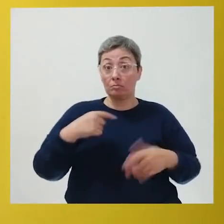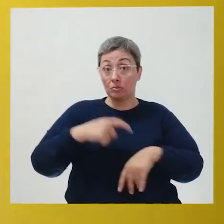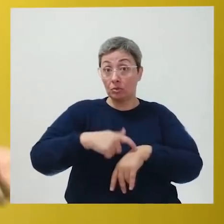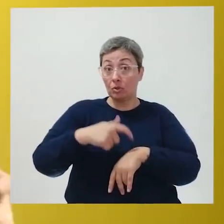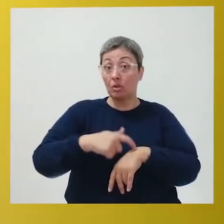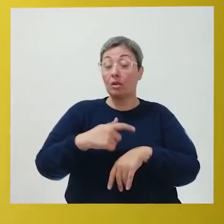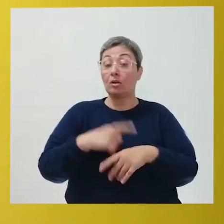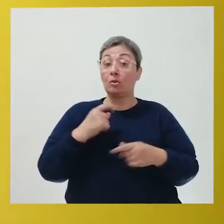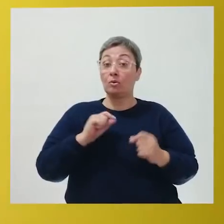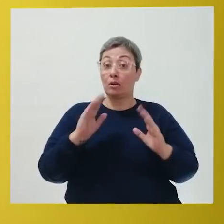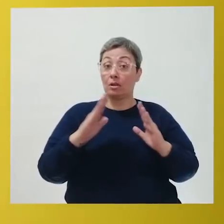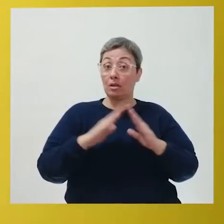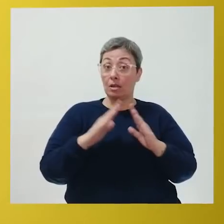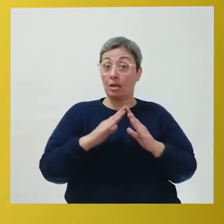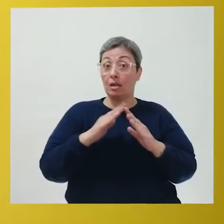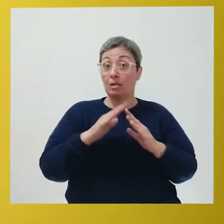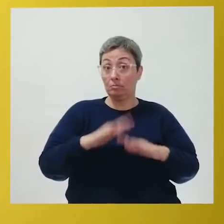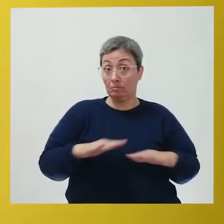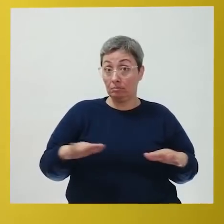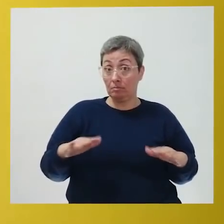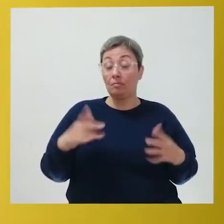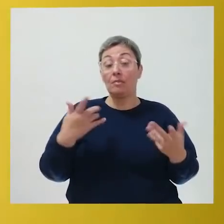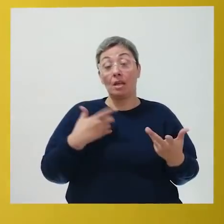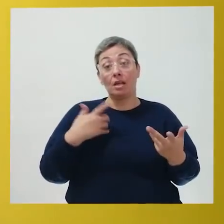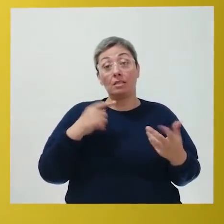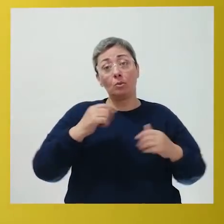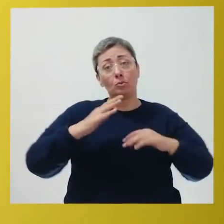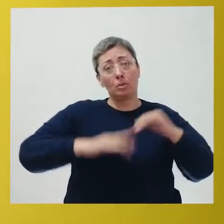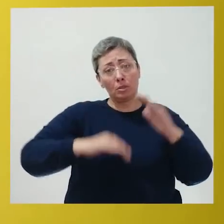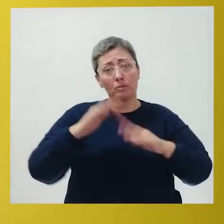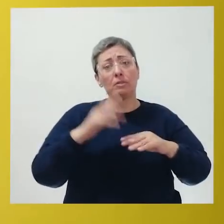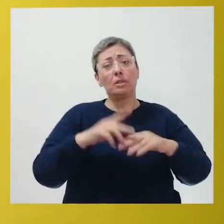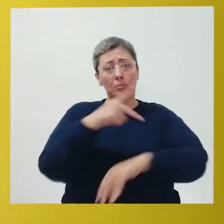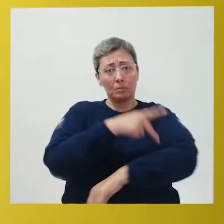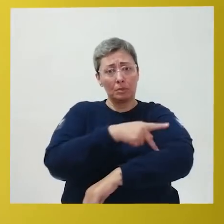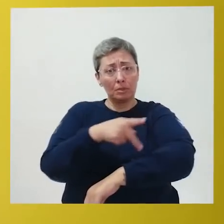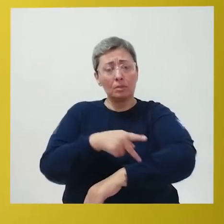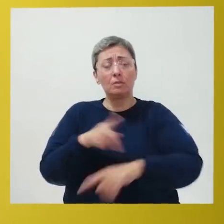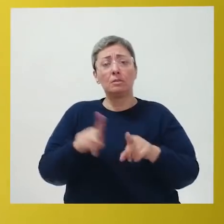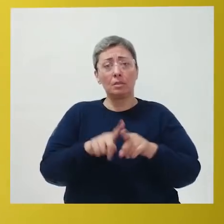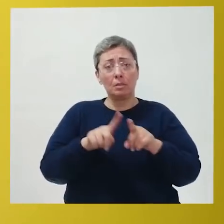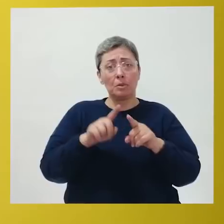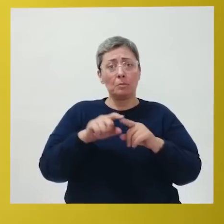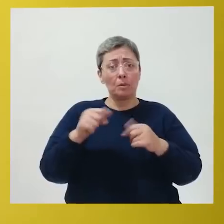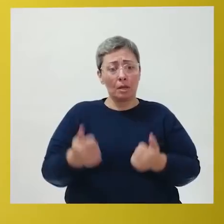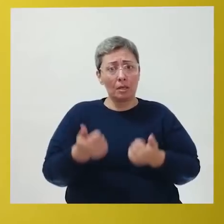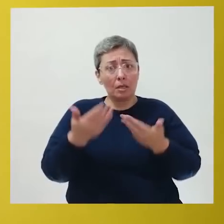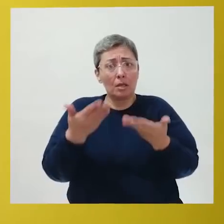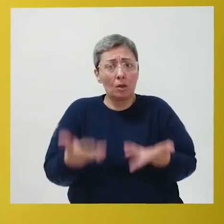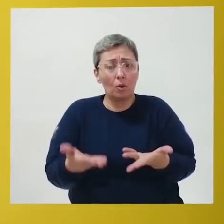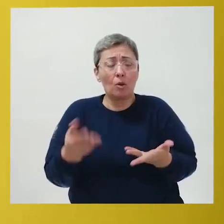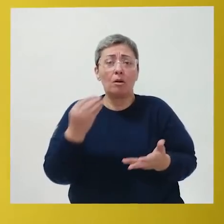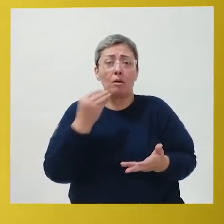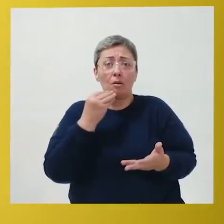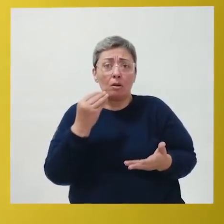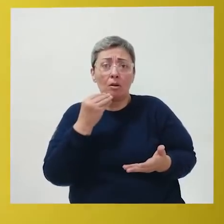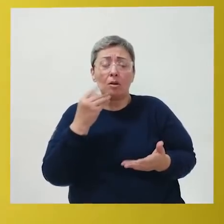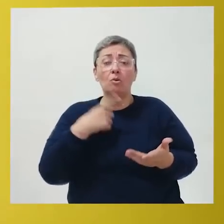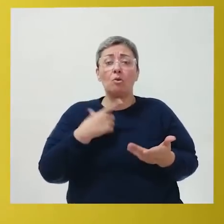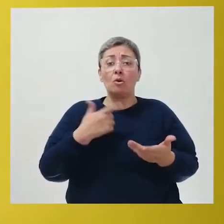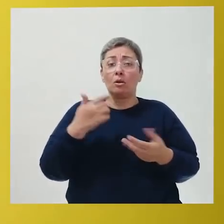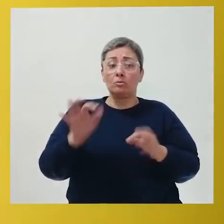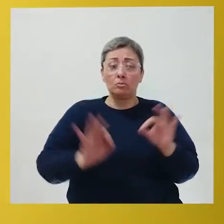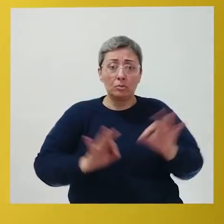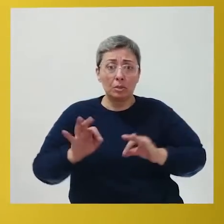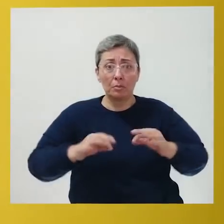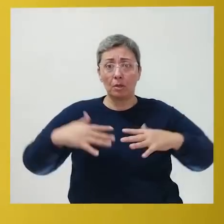momento, está sendo a casa da criança. E são atividades pedagógicas, porque elas proporcionam, o trabalho